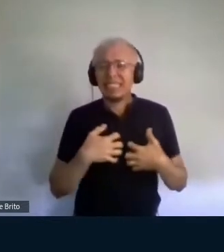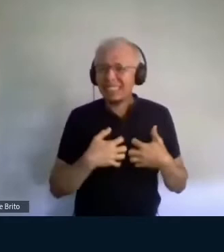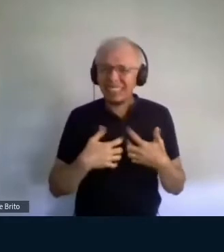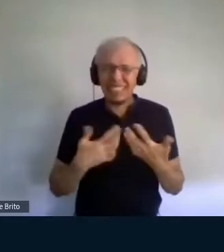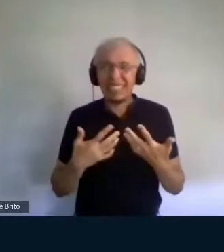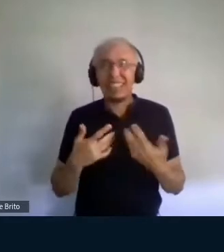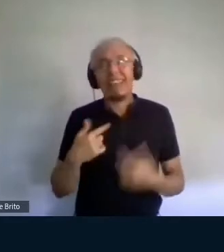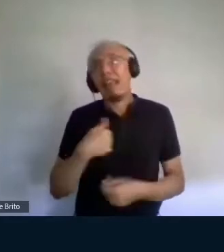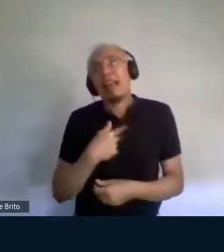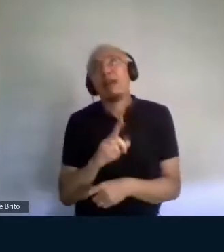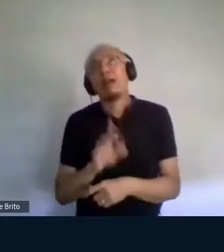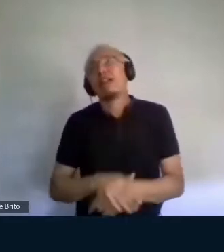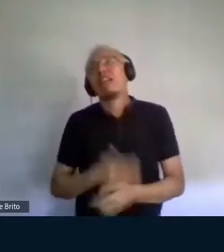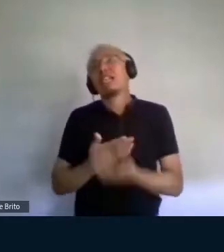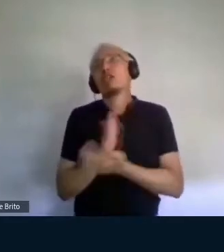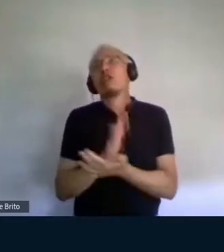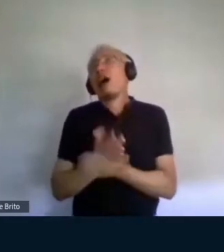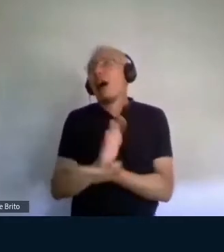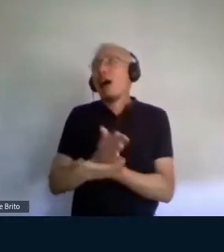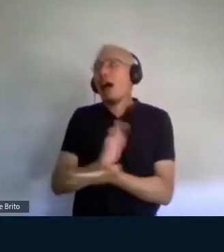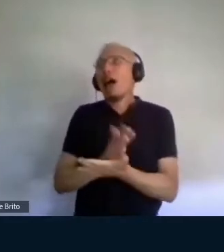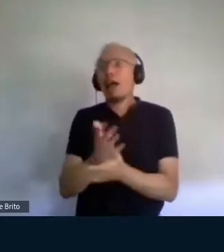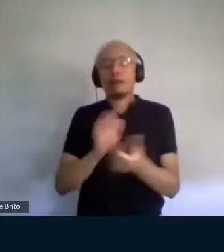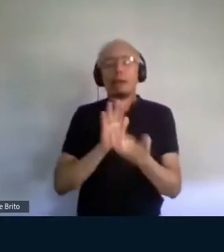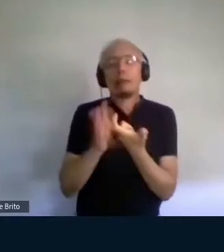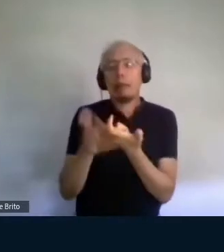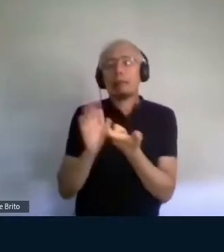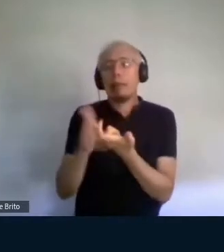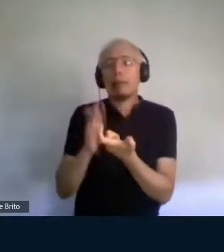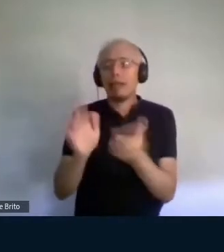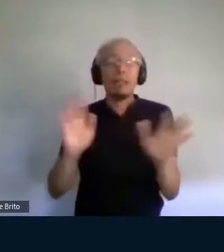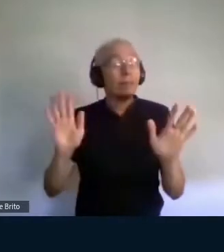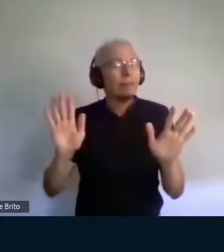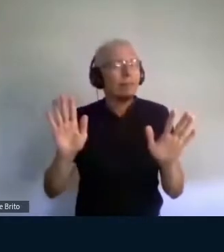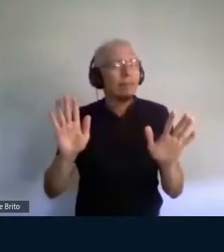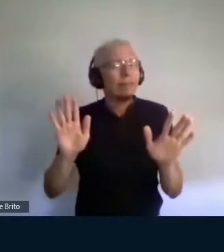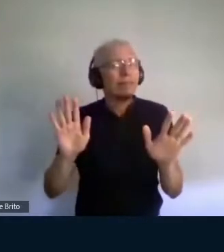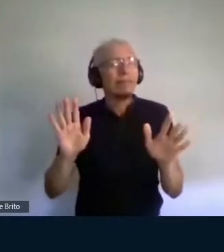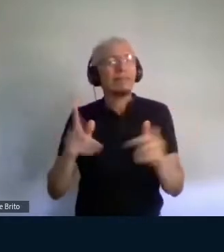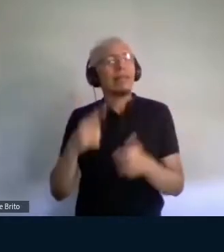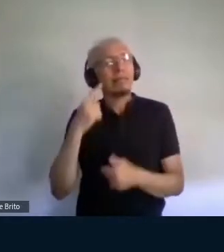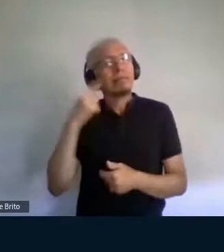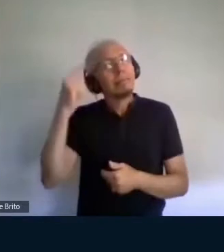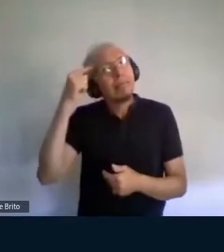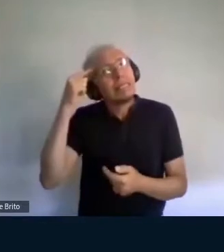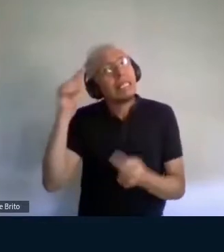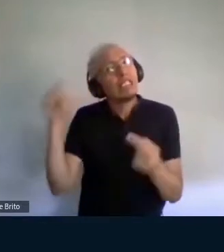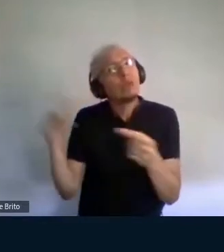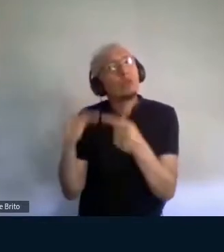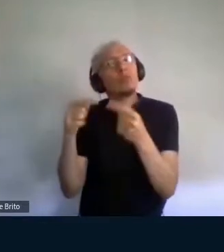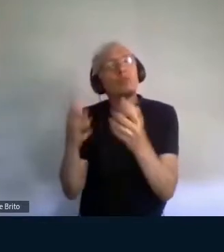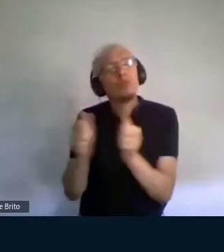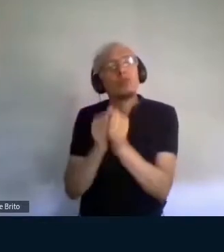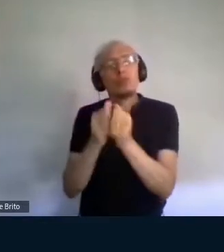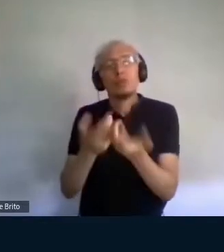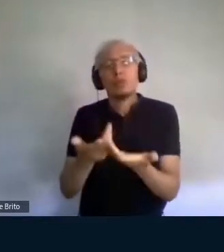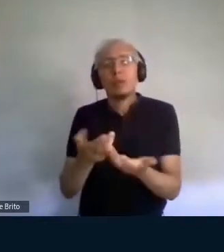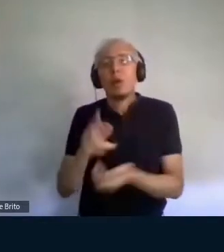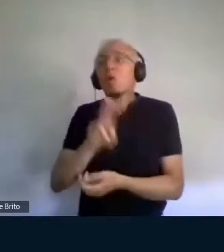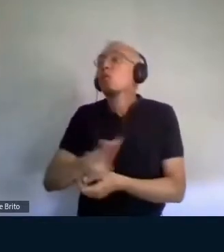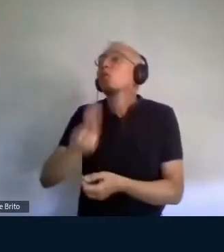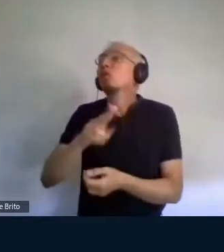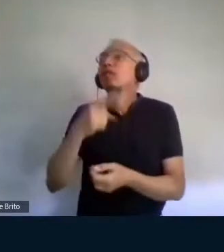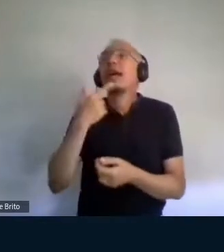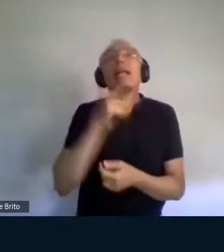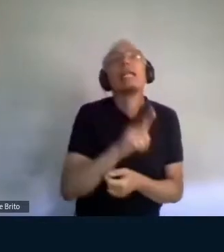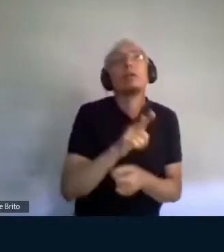assim, aquela chata da terminologia, mas é para a gente pensar juntos, né? A gente não utiliza uma língua como a gente utiliza